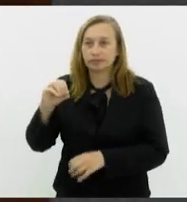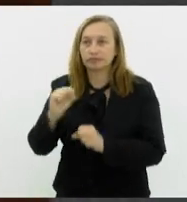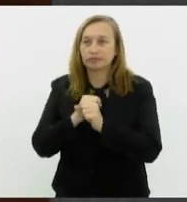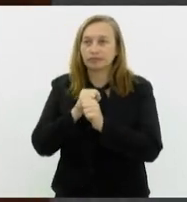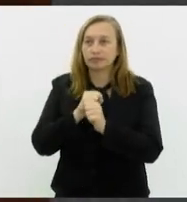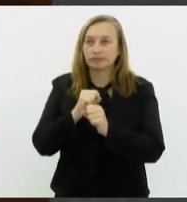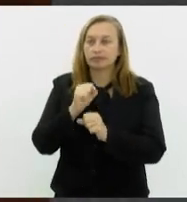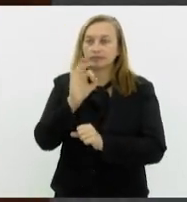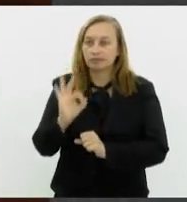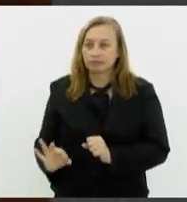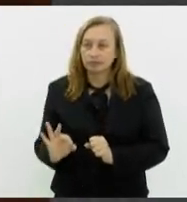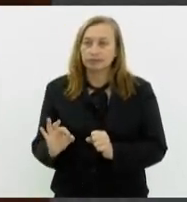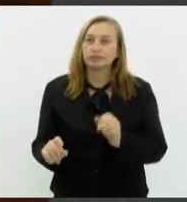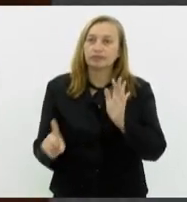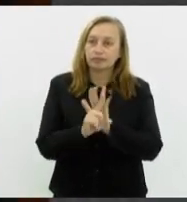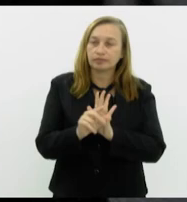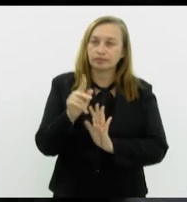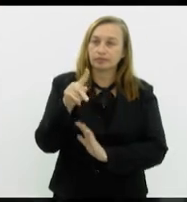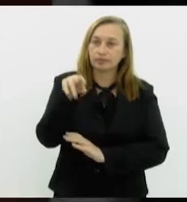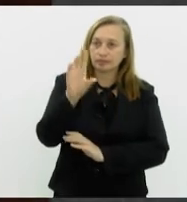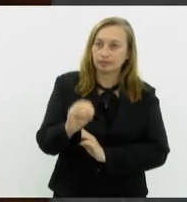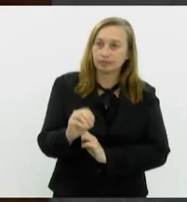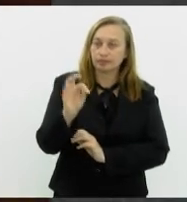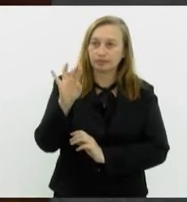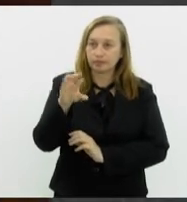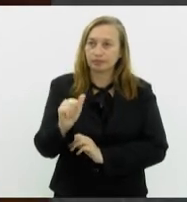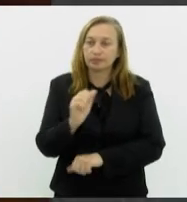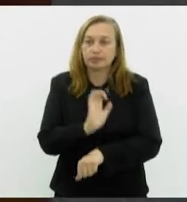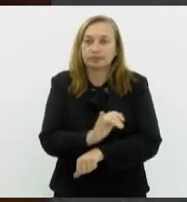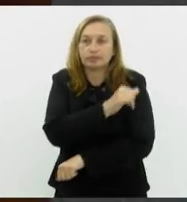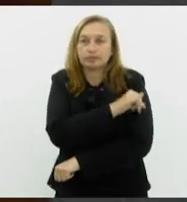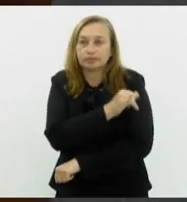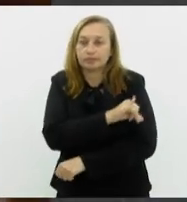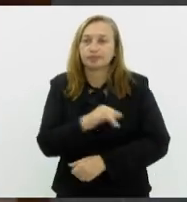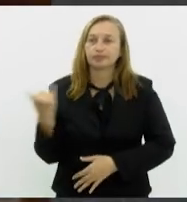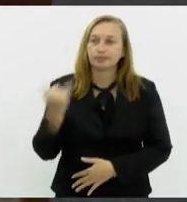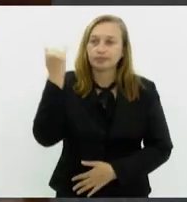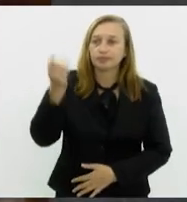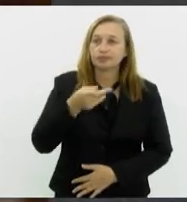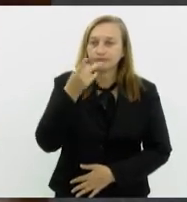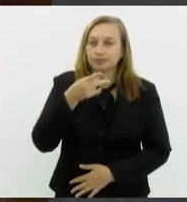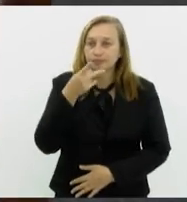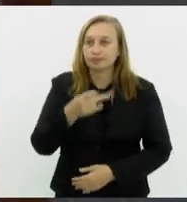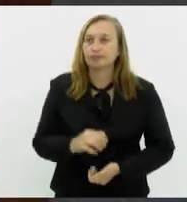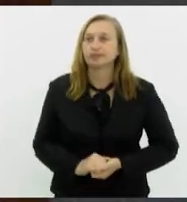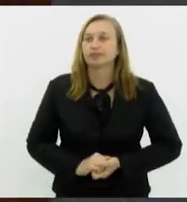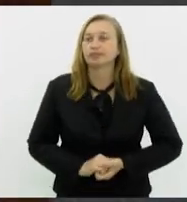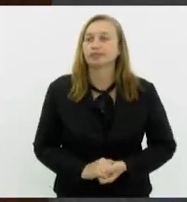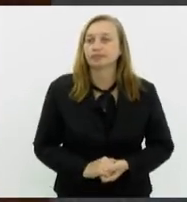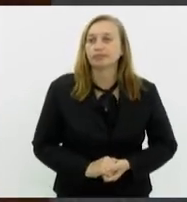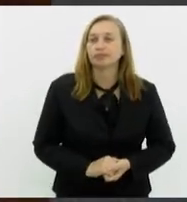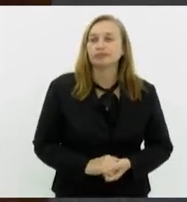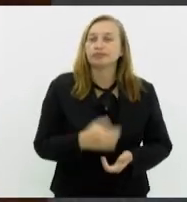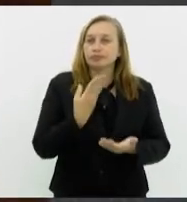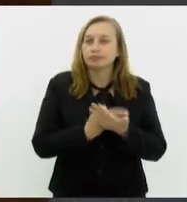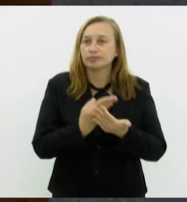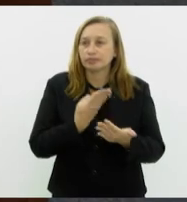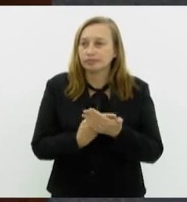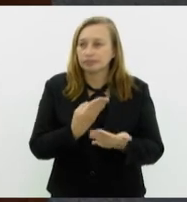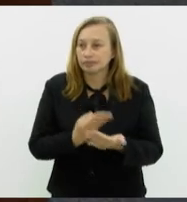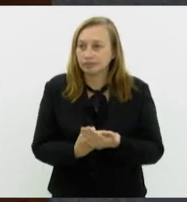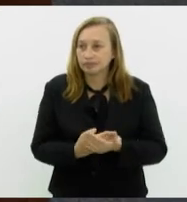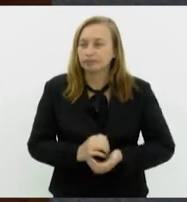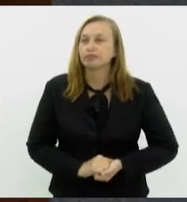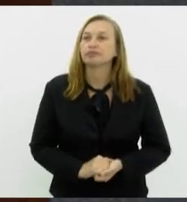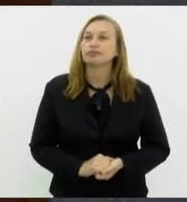Paulo Gustavo no Estado do Rio de Janeiro. Importante também a gente ressaltar que os estudos feitos